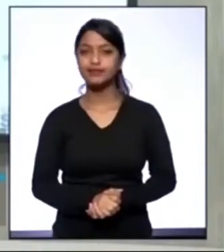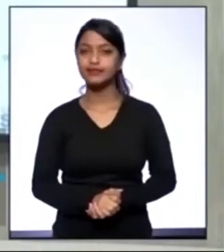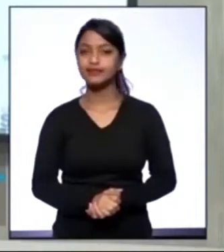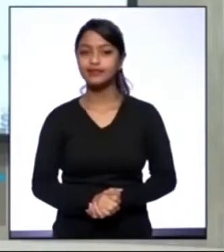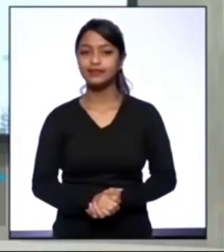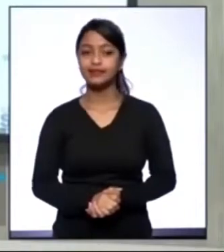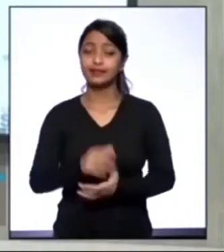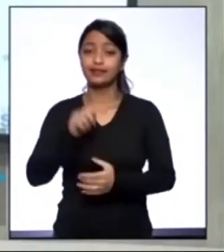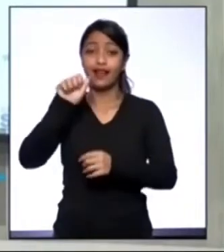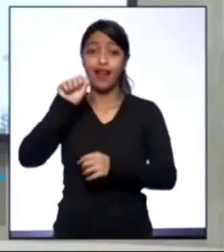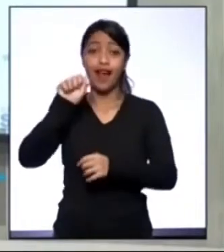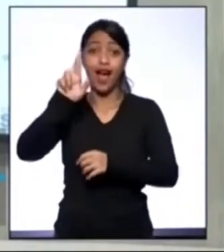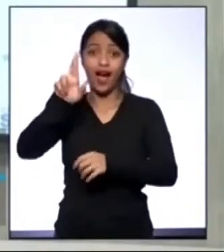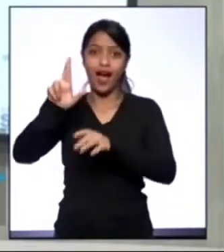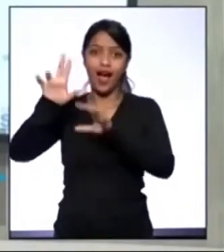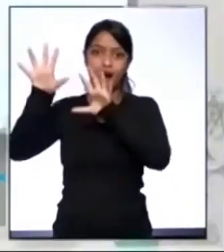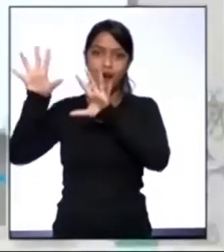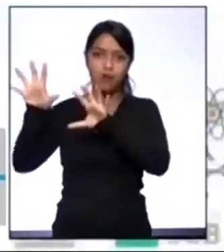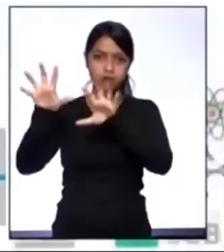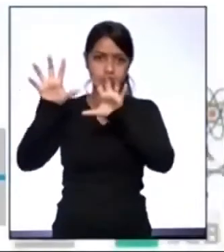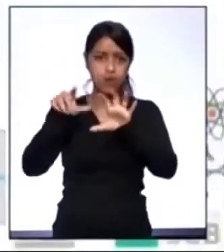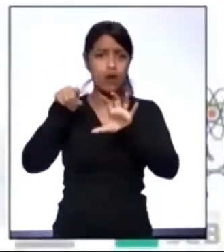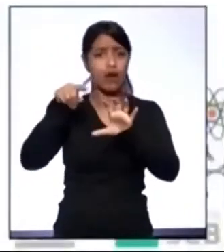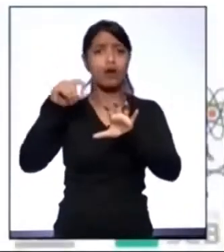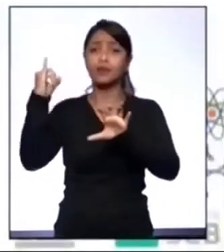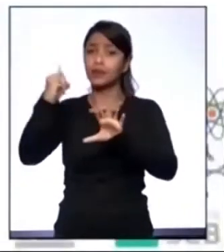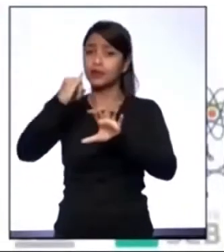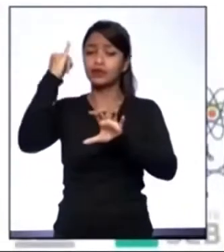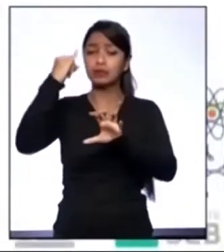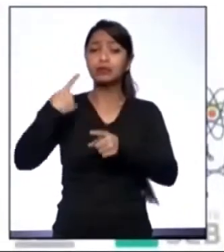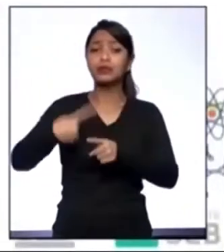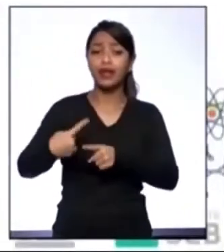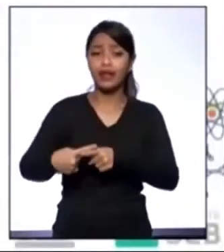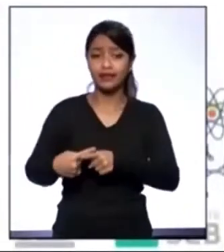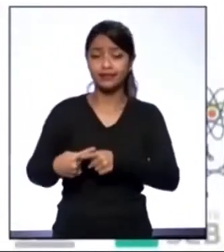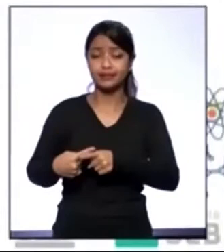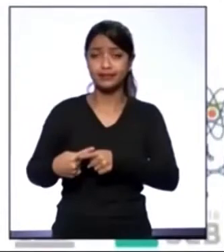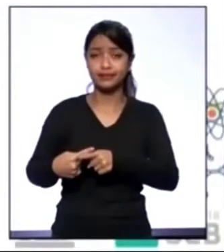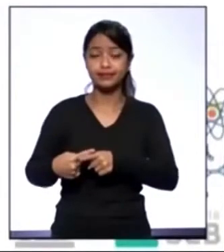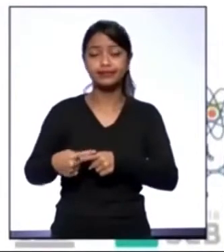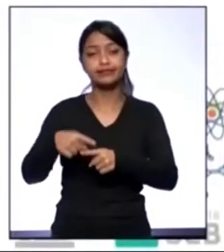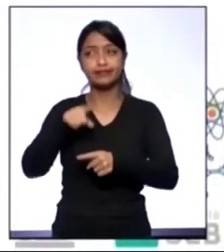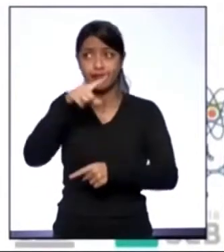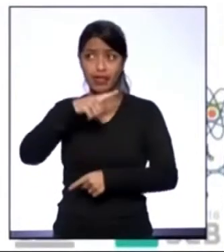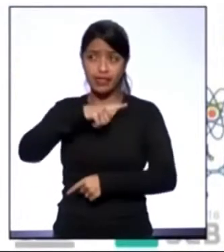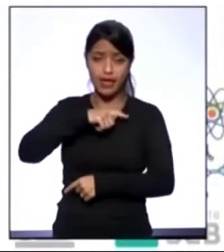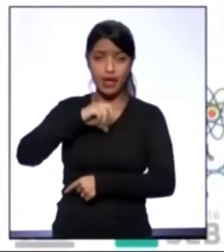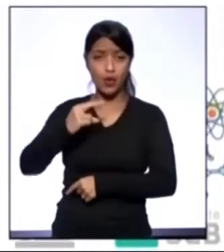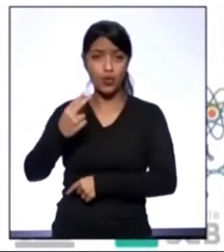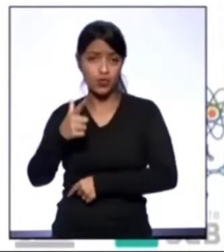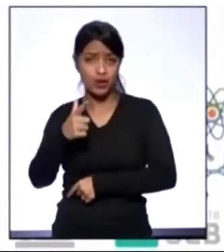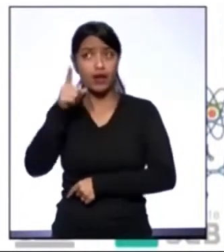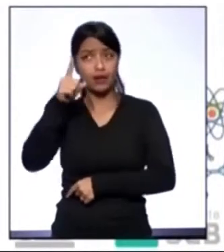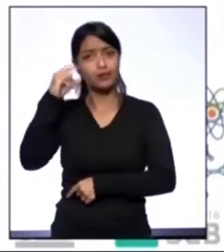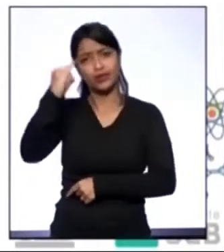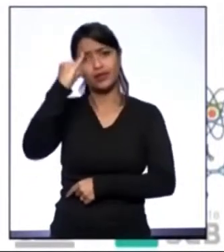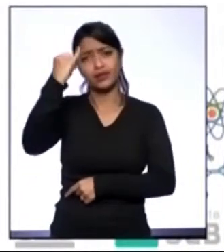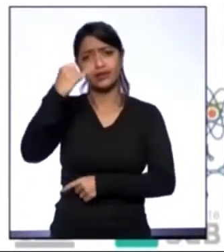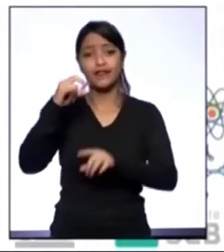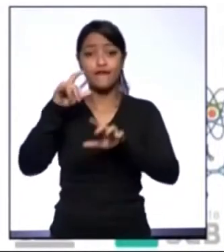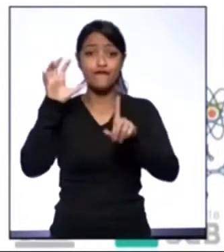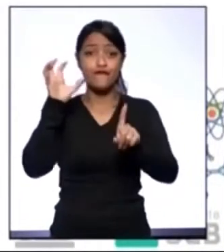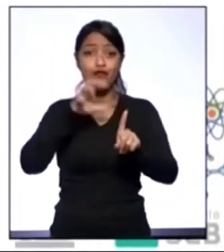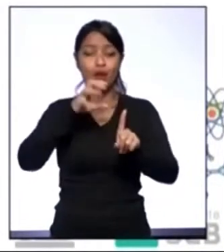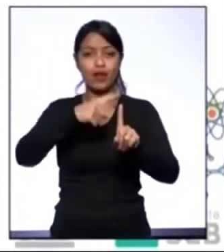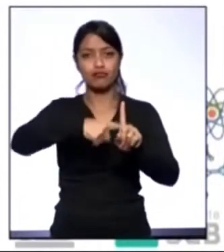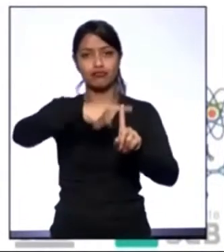Massas de ar. As massas de ar são importantes quando atuam ou quando não atuam. Por quê, galera? Por exemplo, quando uma